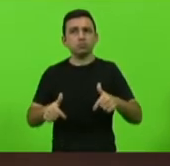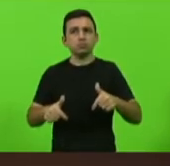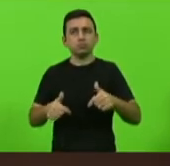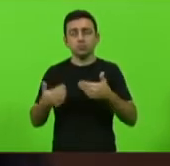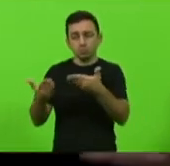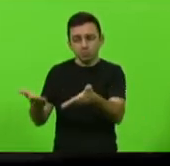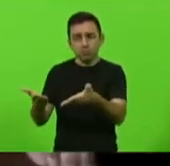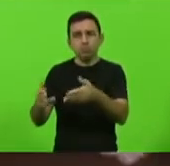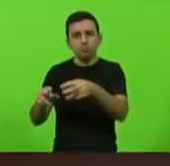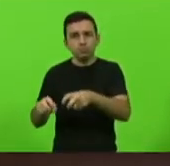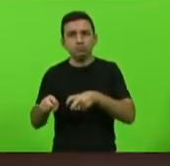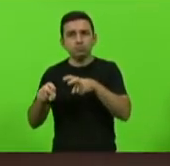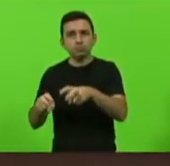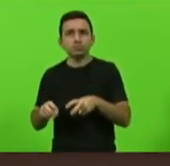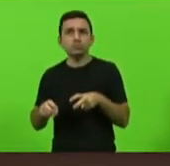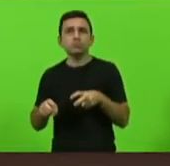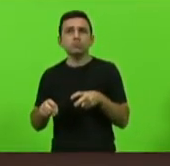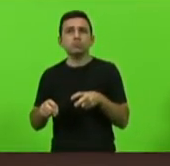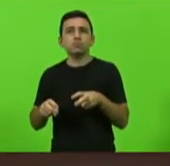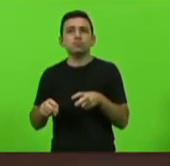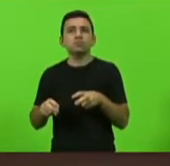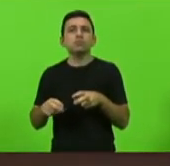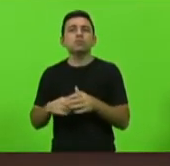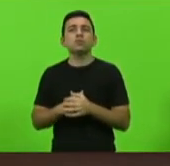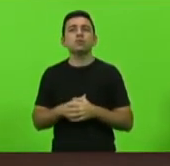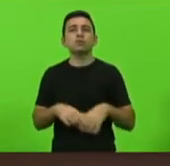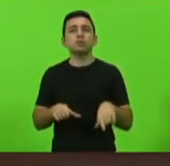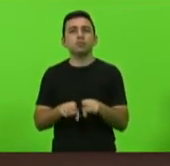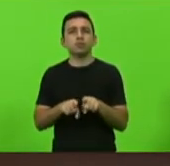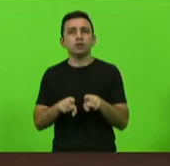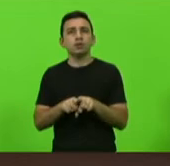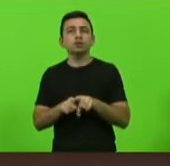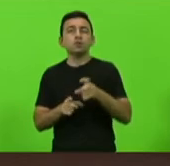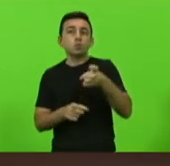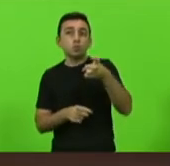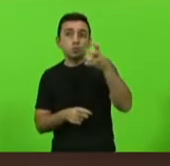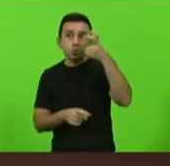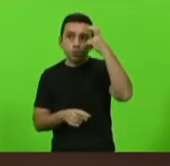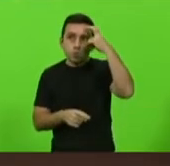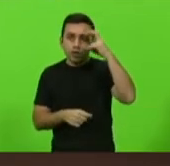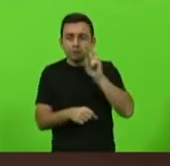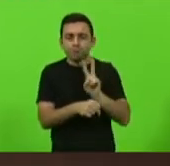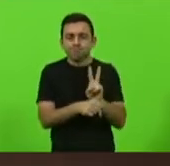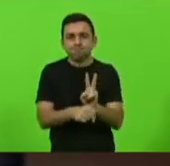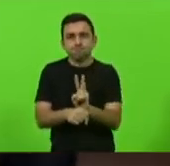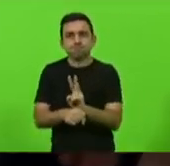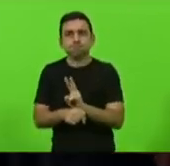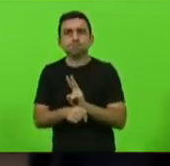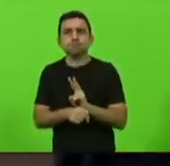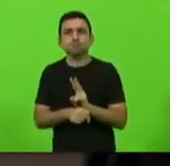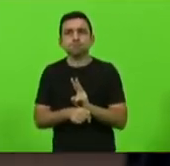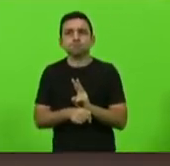e, mais ainda, que tenhamos uma cultura de preservação e,